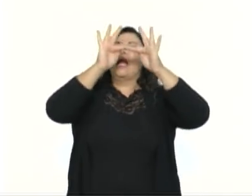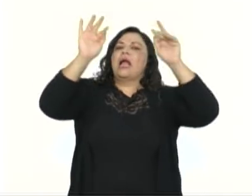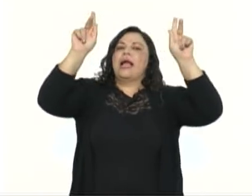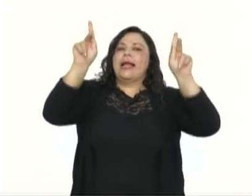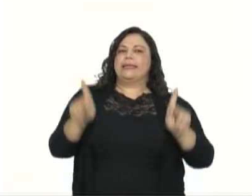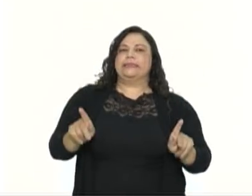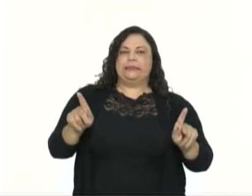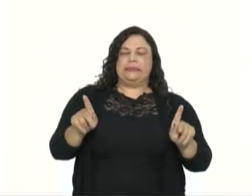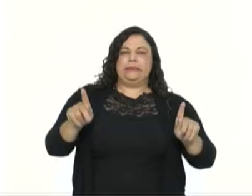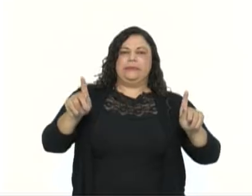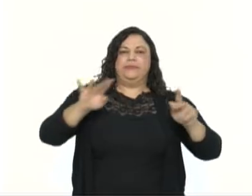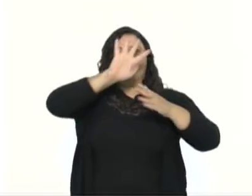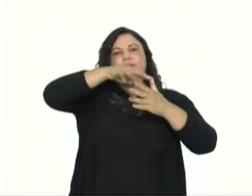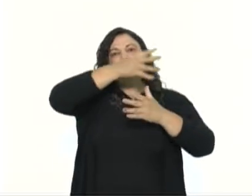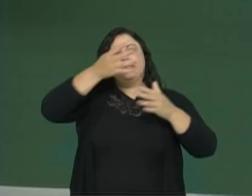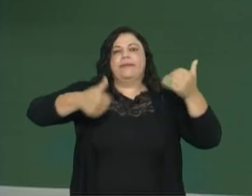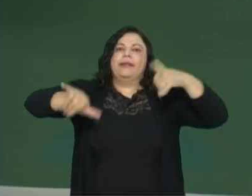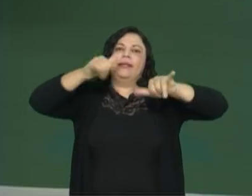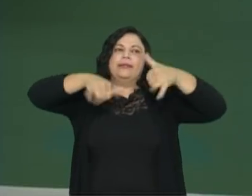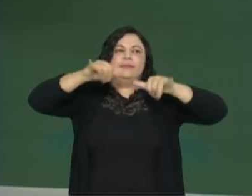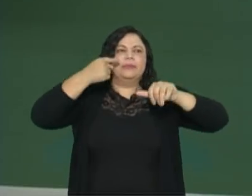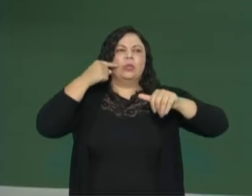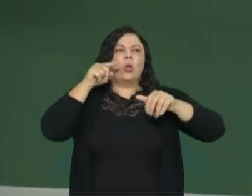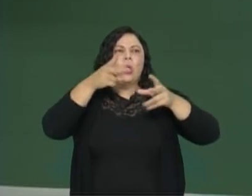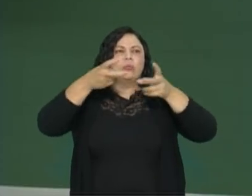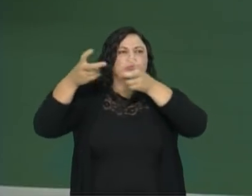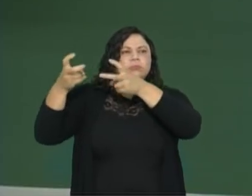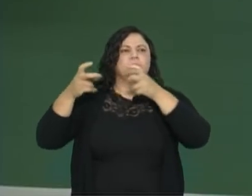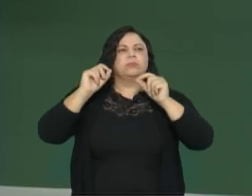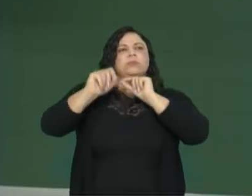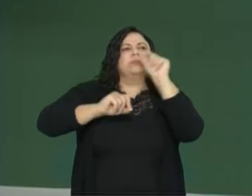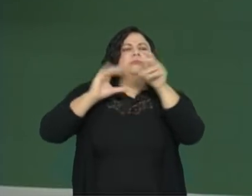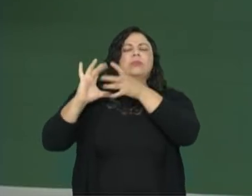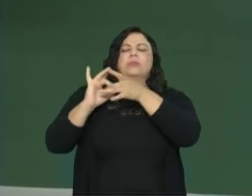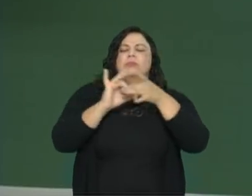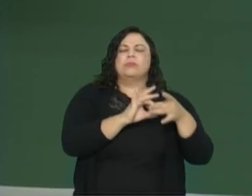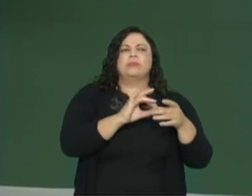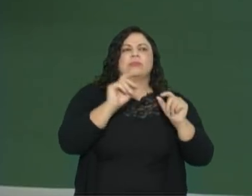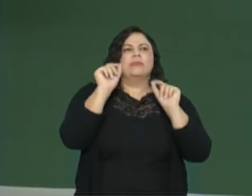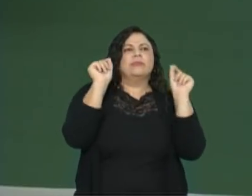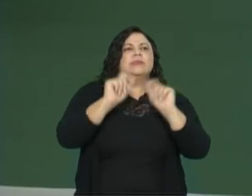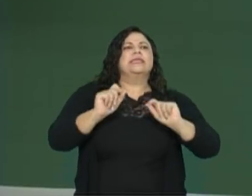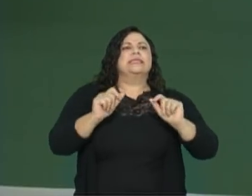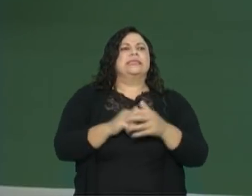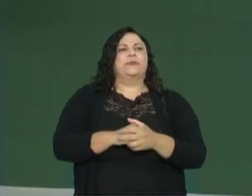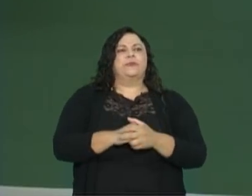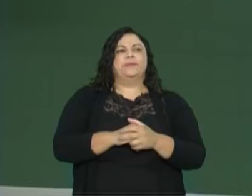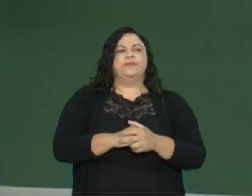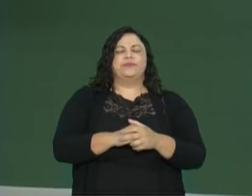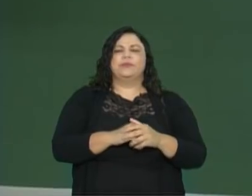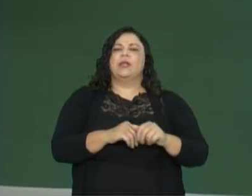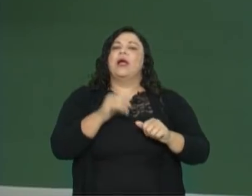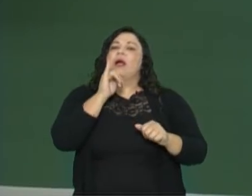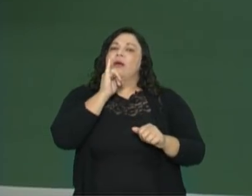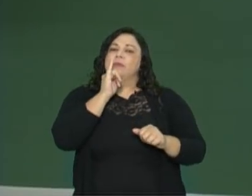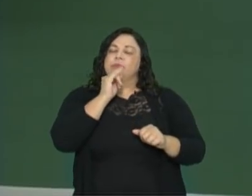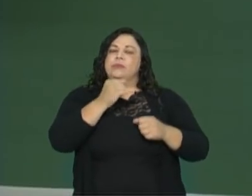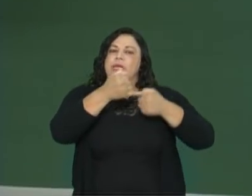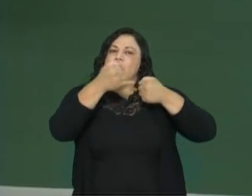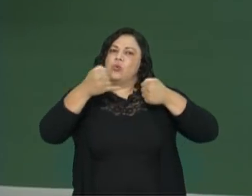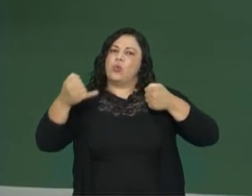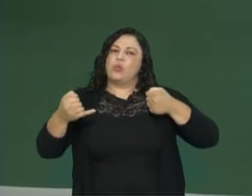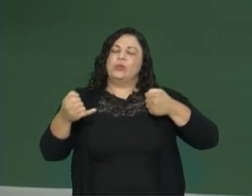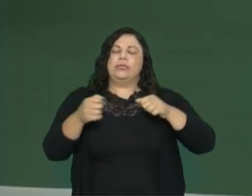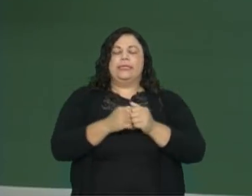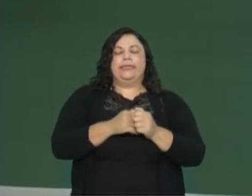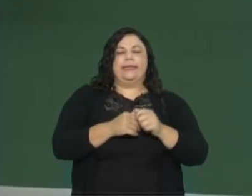iônica ou covalente. Para isso, gente, é simples. Vocês precisam o quê? Ligação iônica, um metal e um não